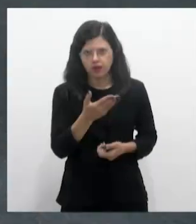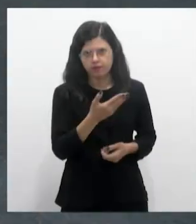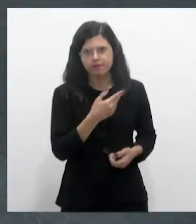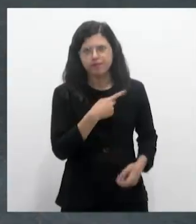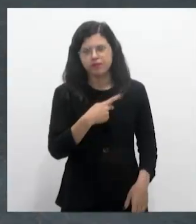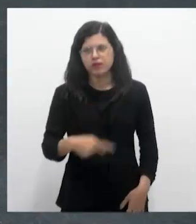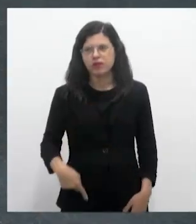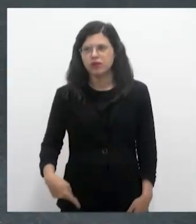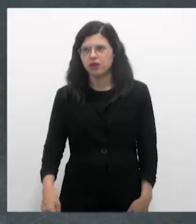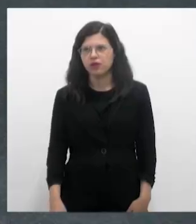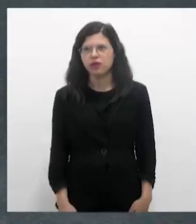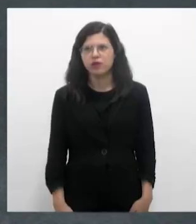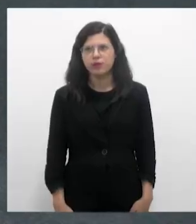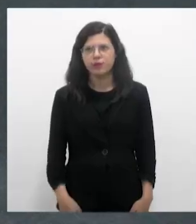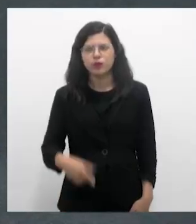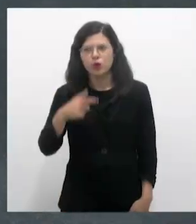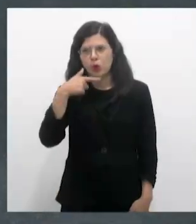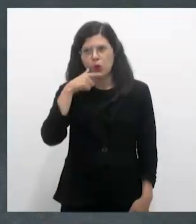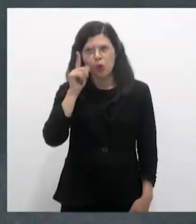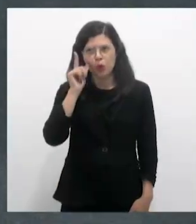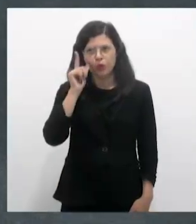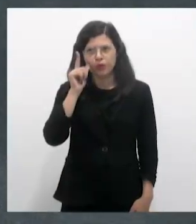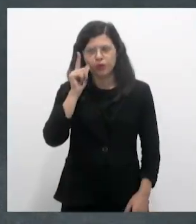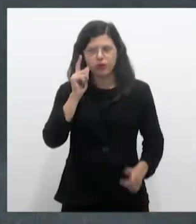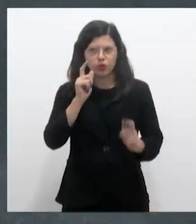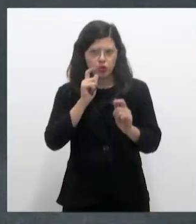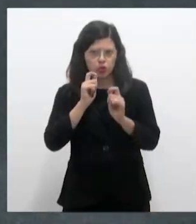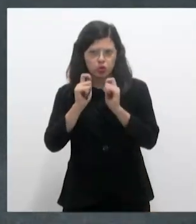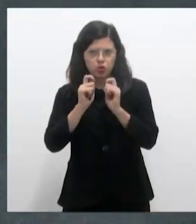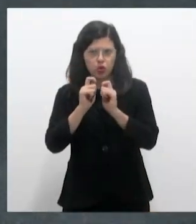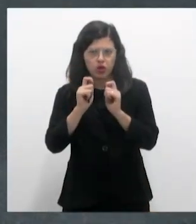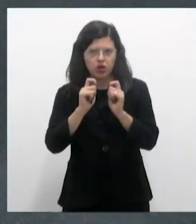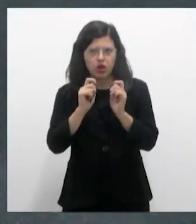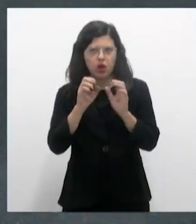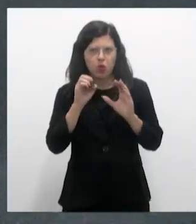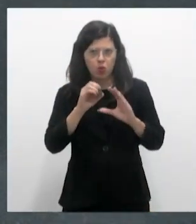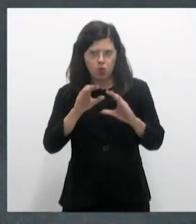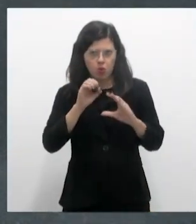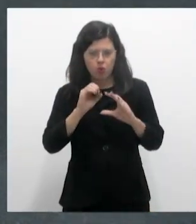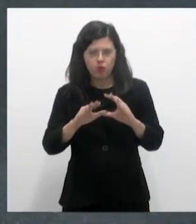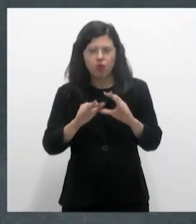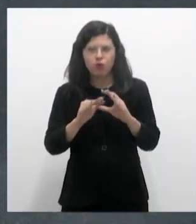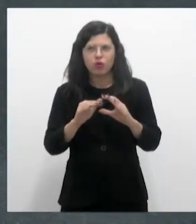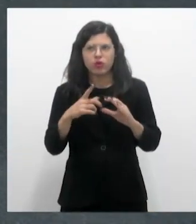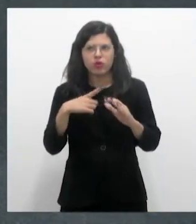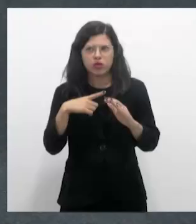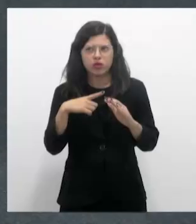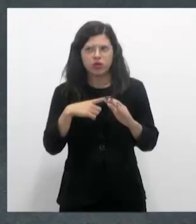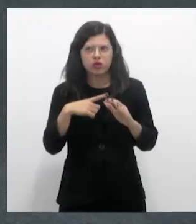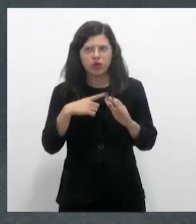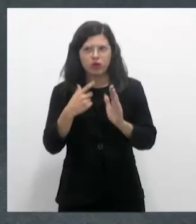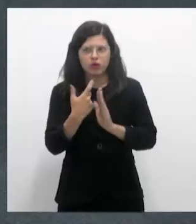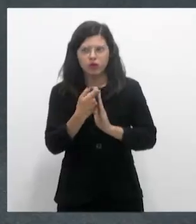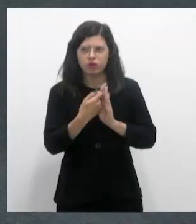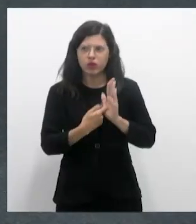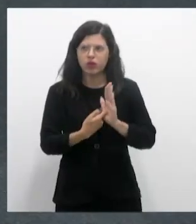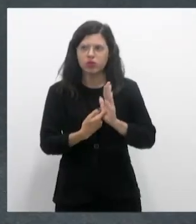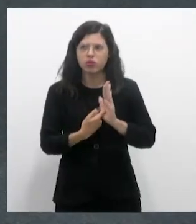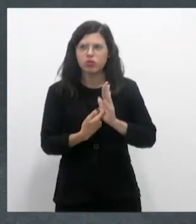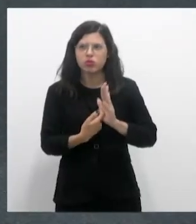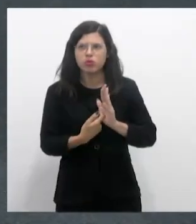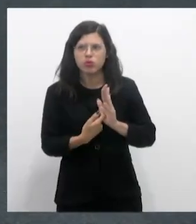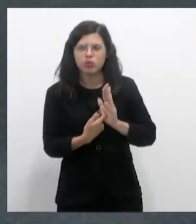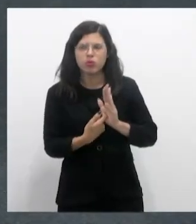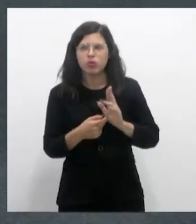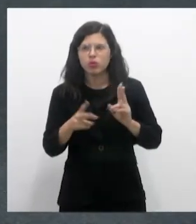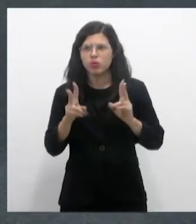Excelência. Ontem, no jornal Globo, saiu uma matéria sobre